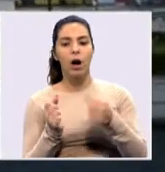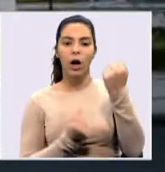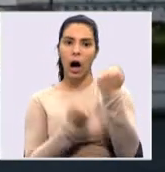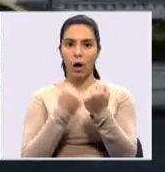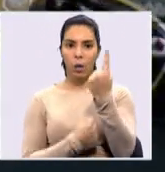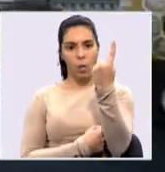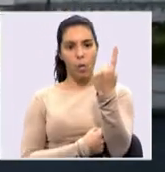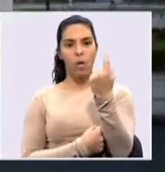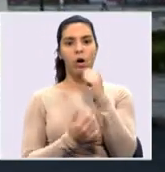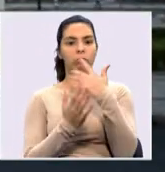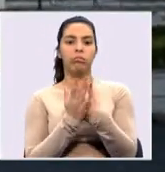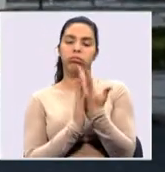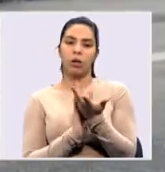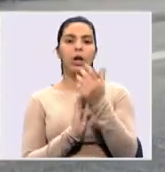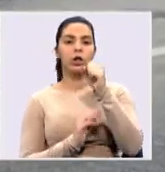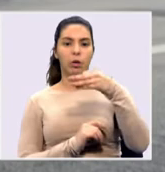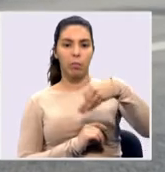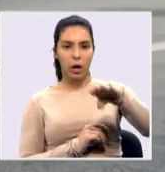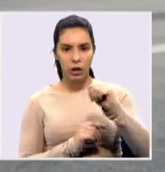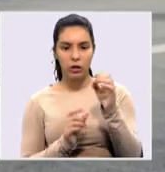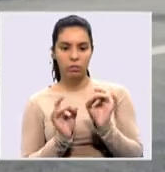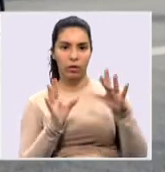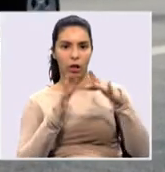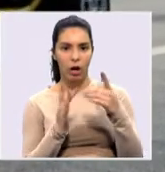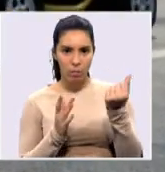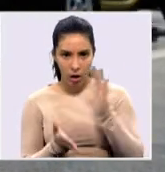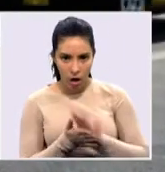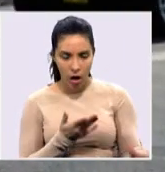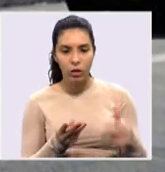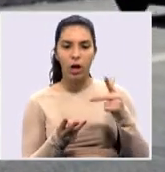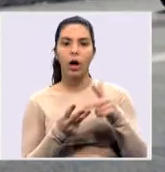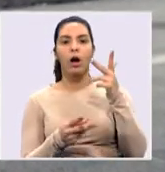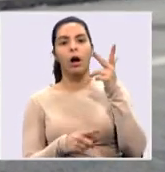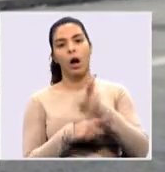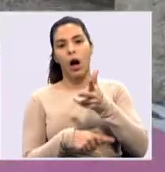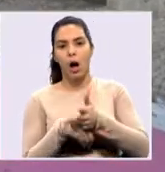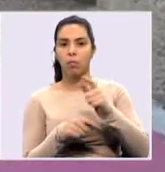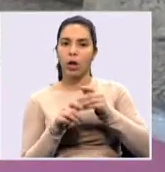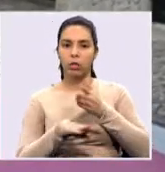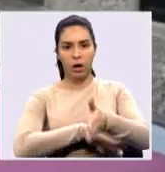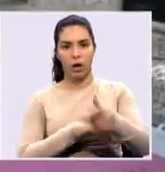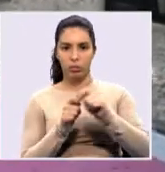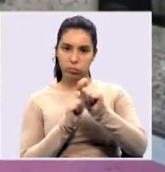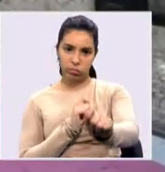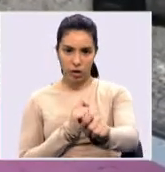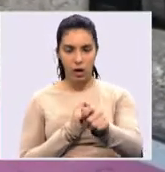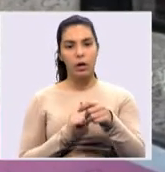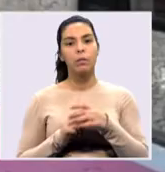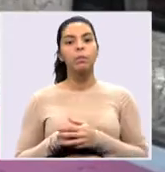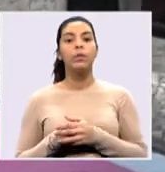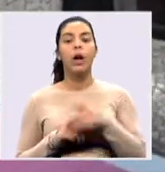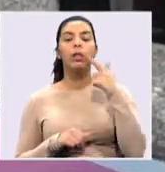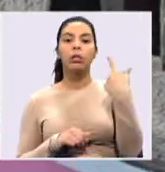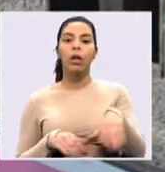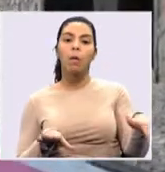única viatura tudo aquilo que nós damos. GPS Audio Guide, internet grátis, câmera live. É inédito. Este reconhecimento